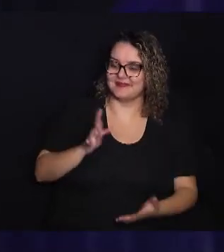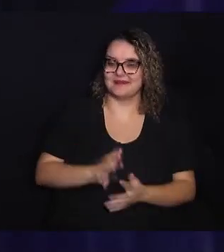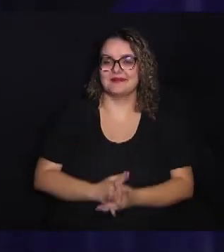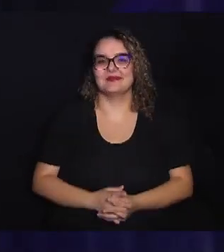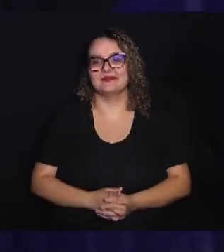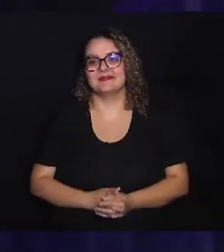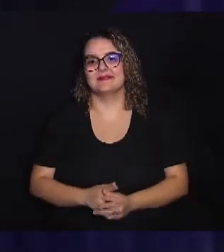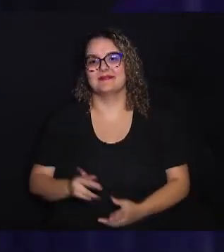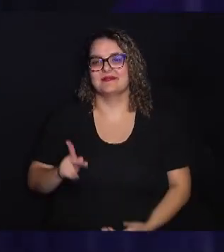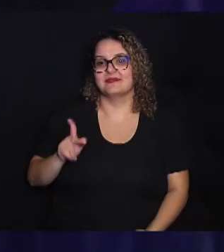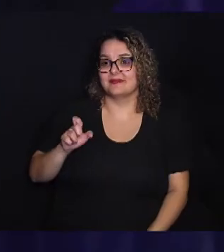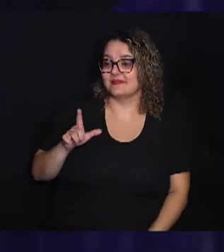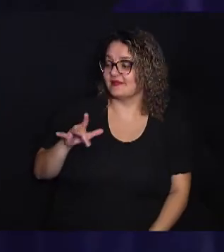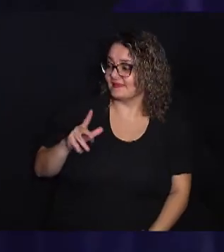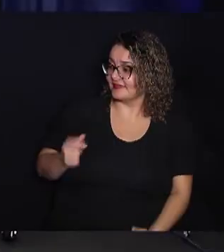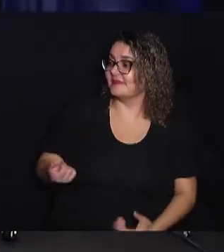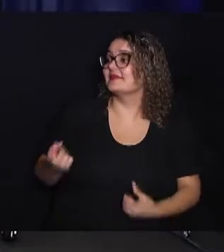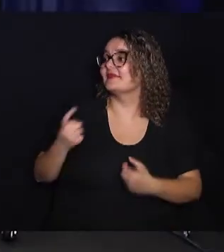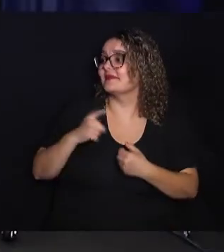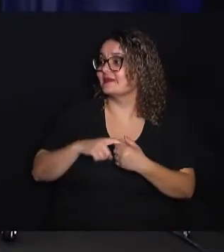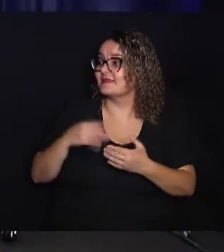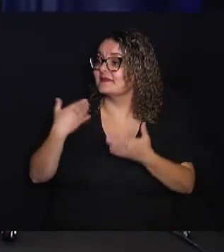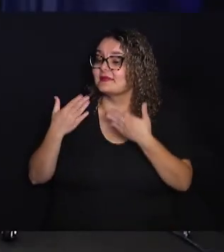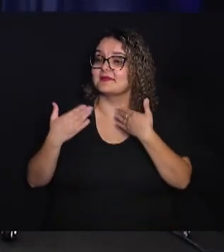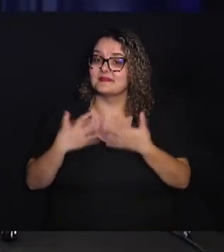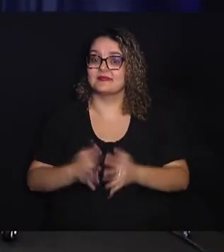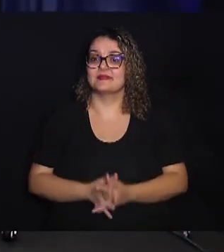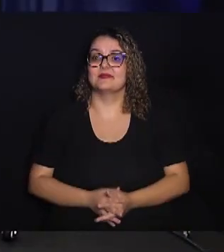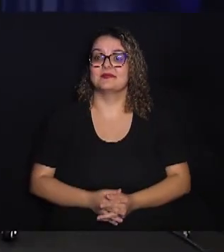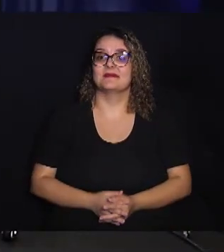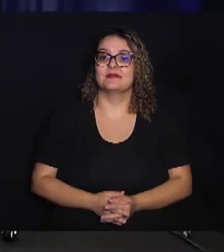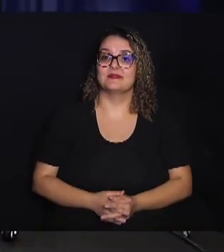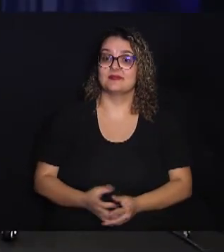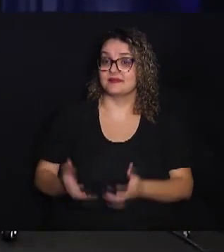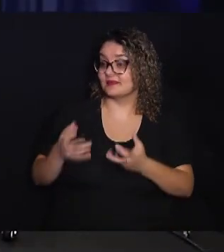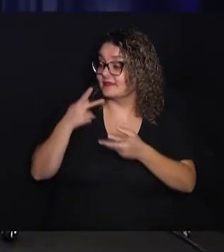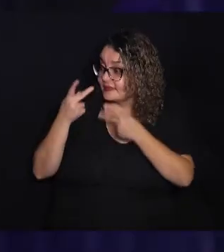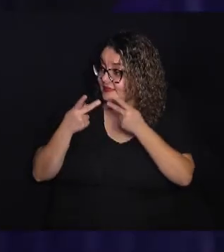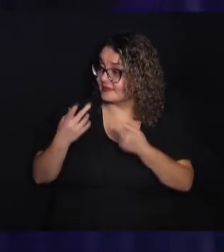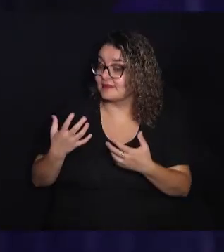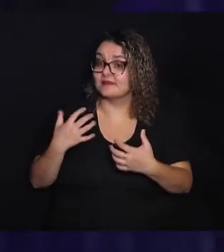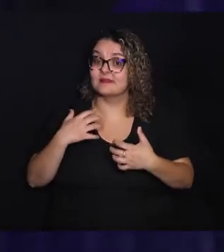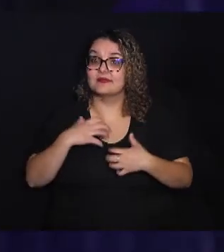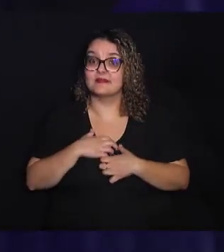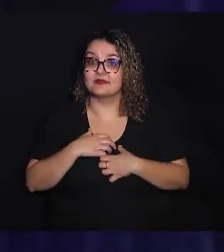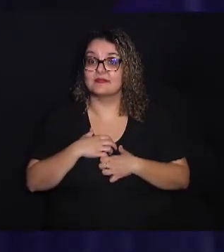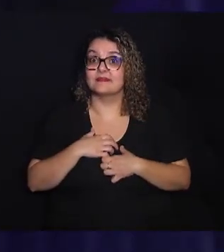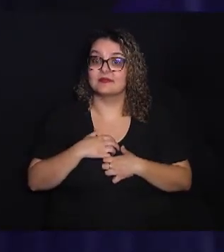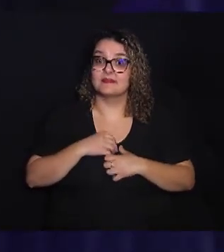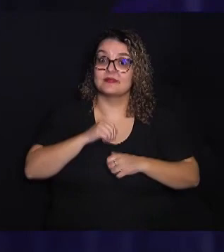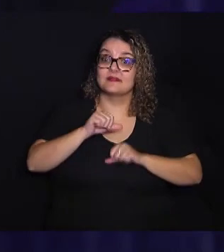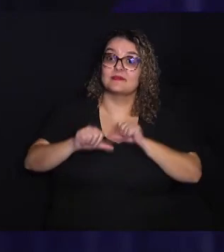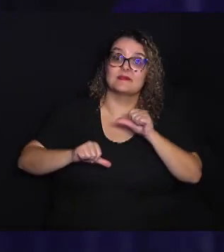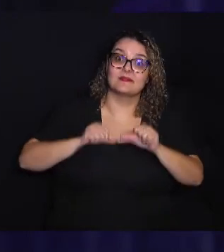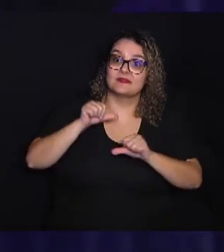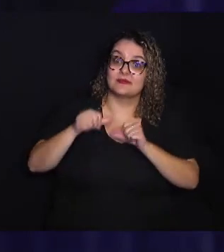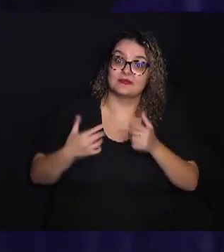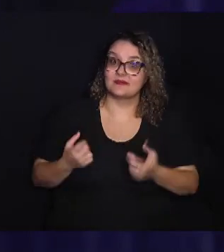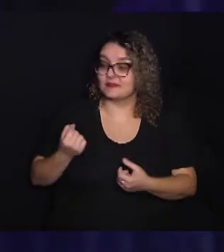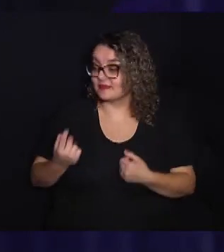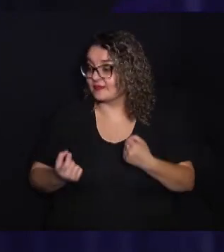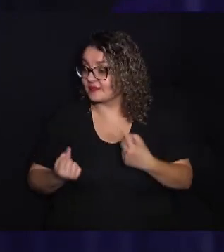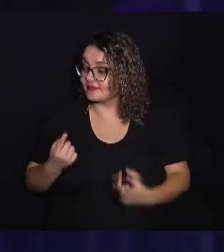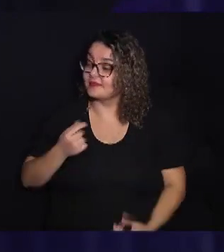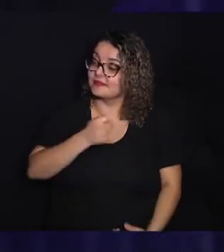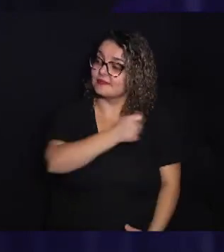Keila, voltando aqui para o nosso bate-papo, eu queria que você falasse se você sentiu uma grande transformação de algum aluno seu